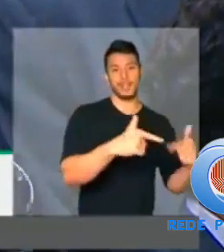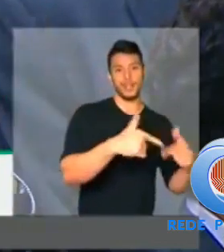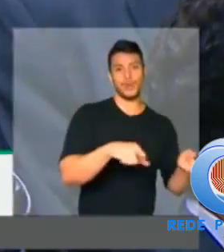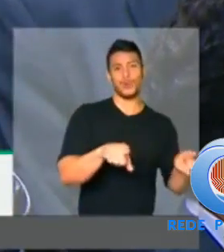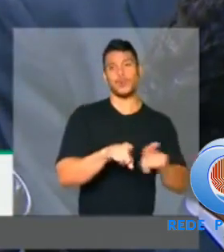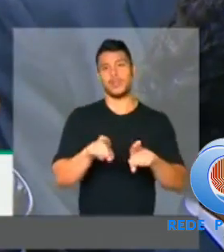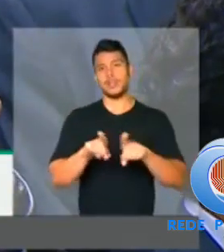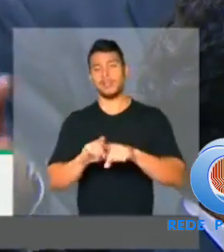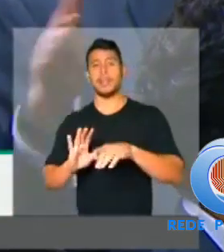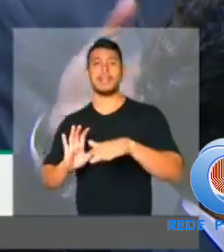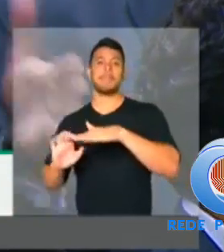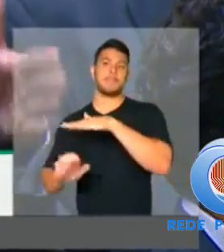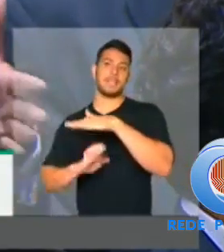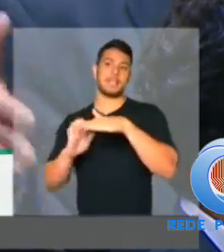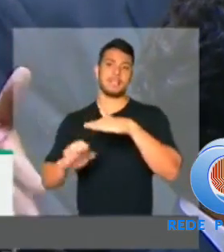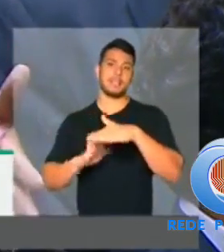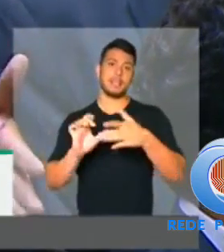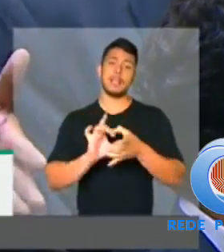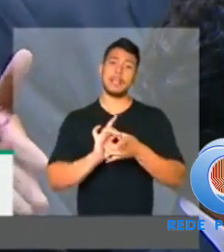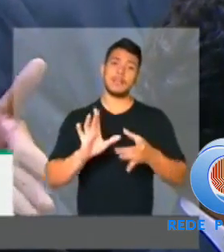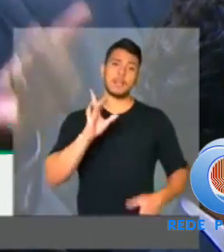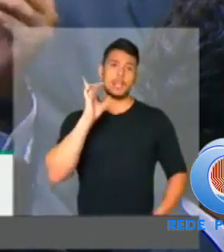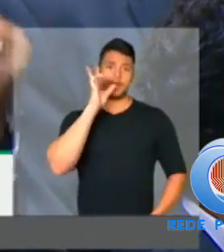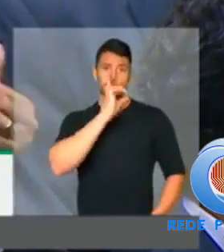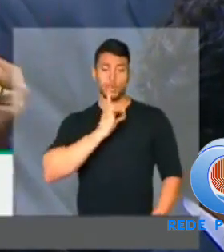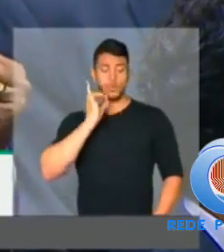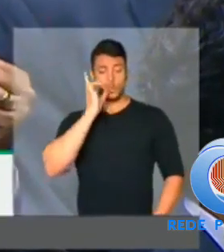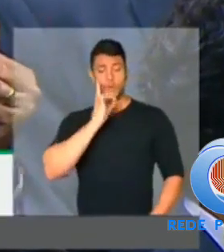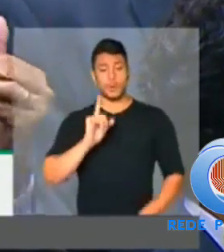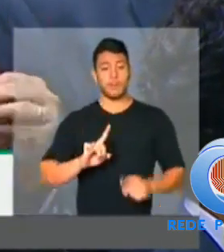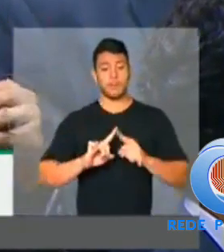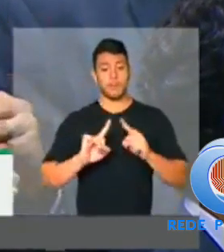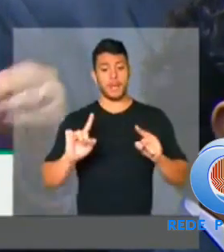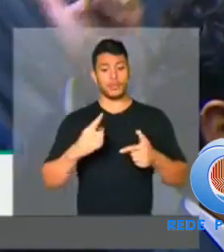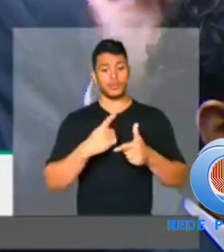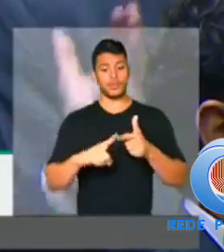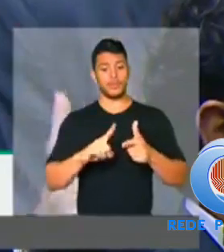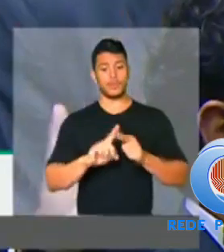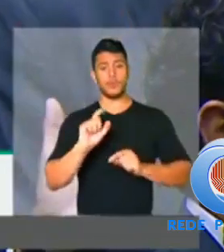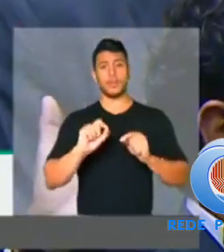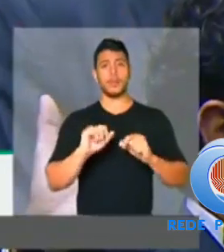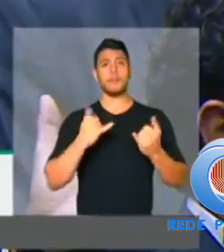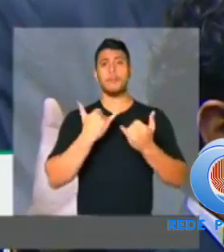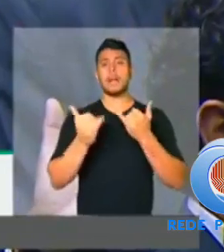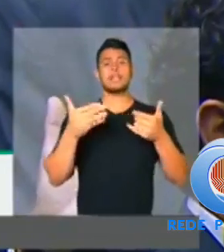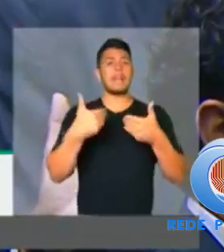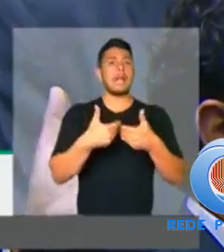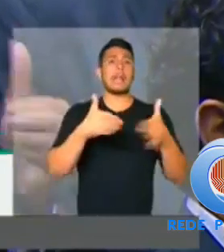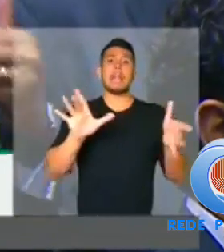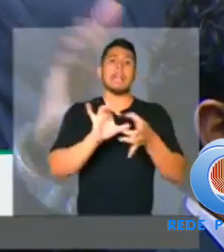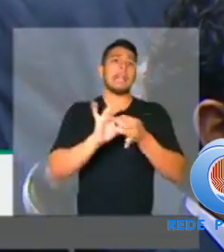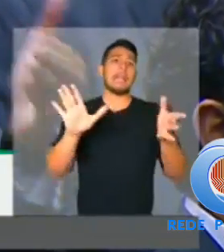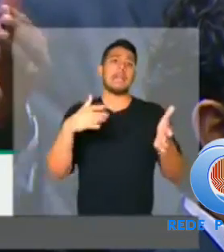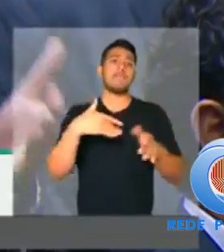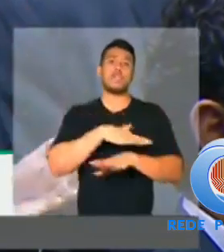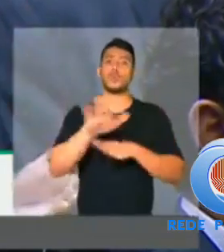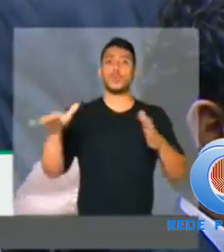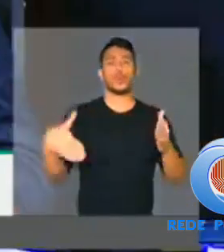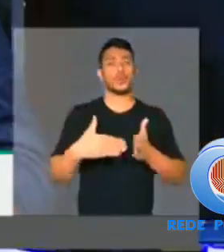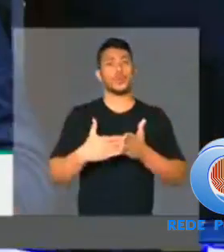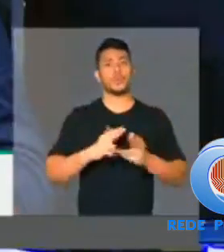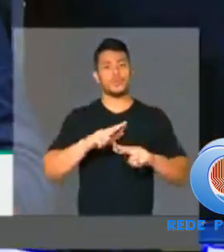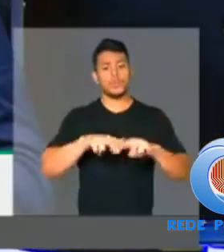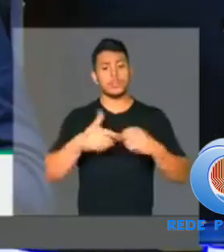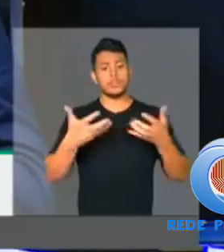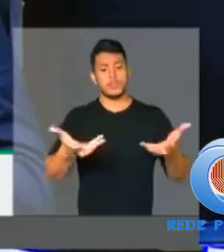bares, restaurantes e hotelaria, a faculdade de trabalhar o domingo. A grande questão, presidente, é que a gente está abrindo para todos os setores. Deputado, por que... essa questão, por